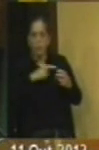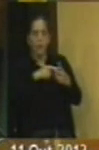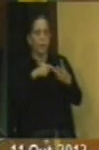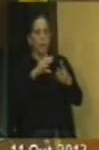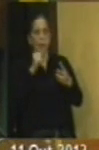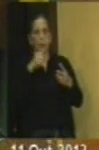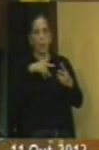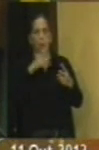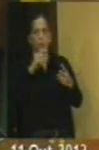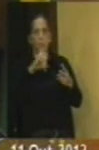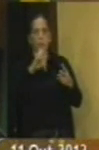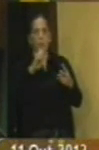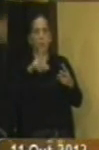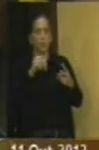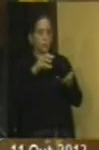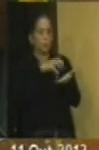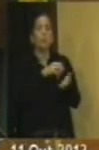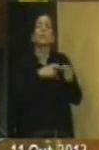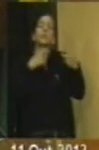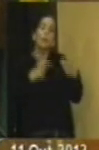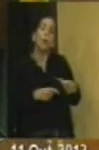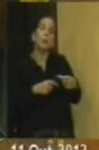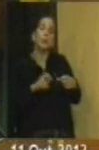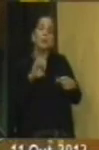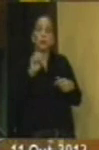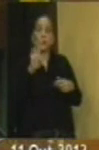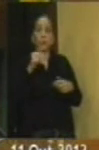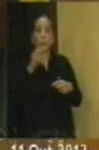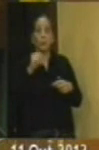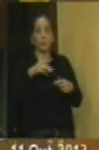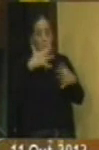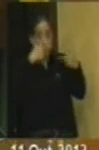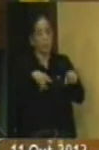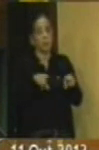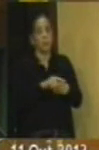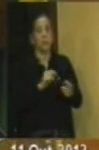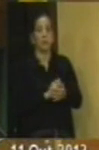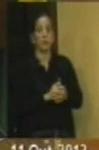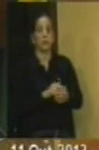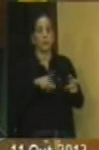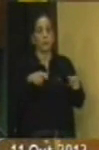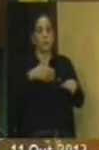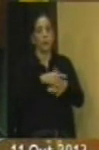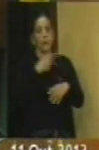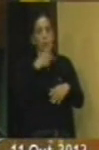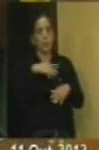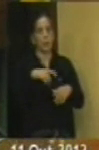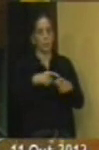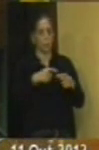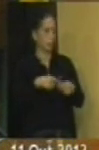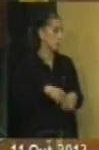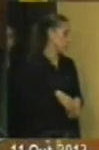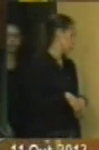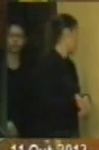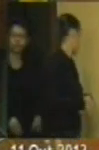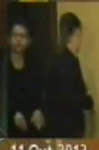campo belo onde leandro mora aqui no centro onde é que vai ficar a situação aqui do centro de excelência deve explicar isso e não vir aqui pra falar do tamanho do recheio